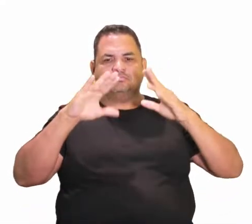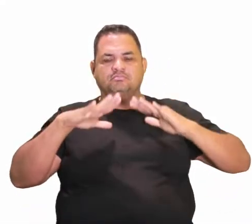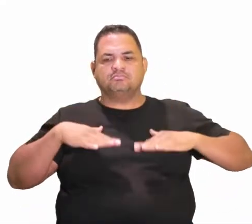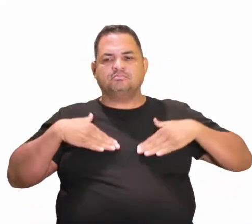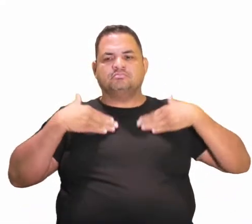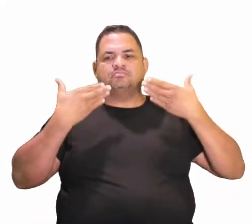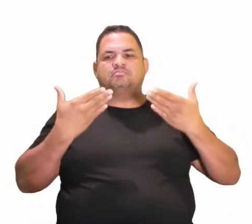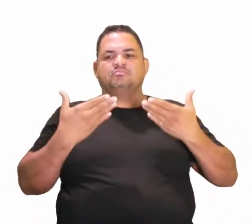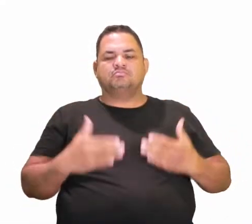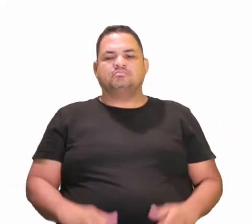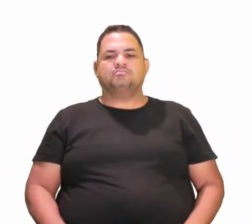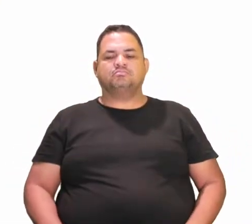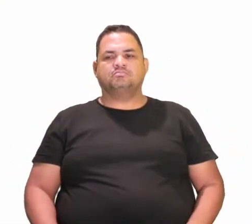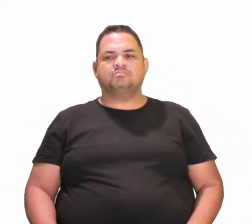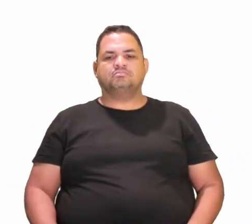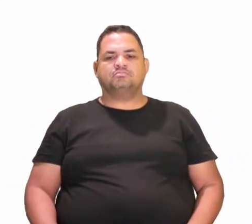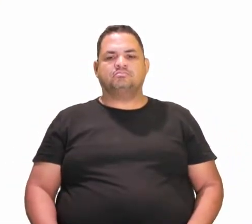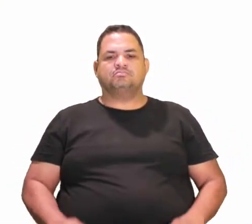aniversário